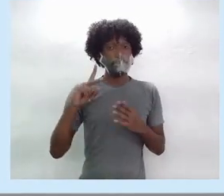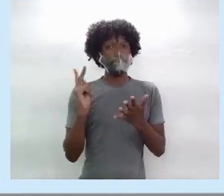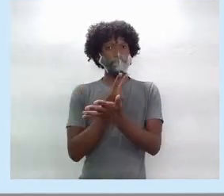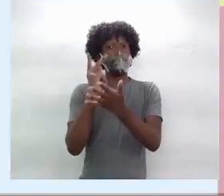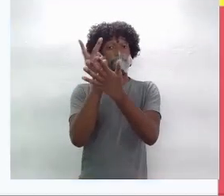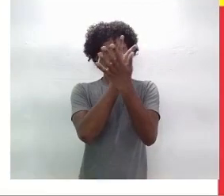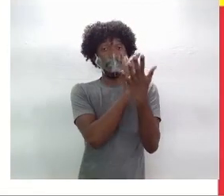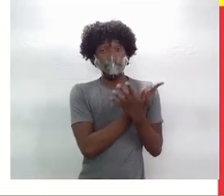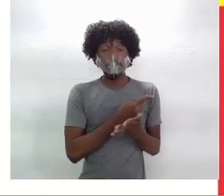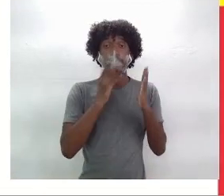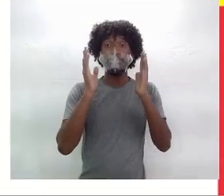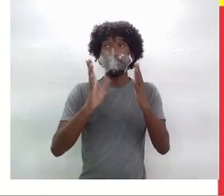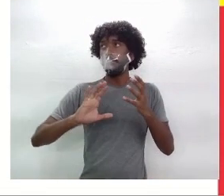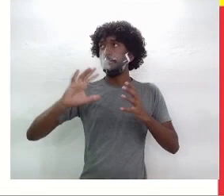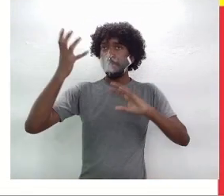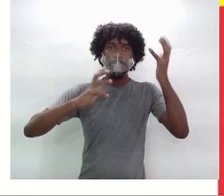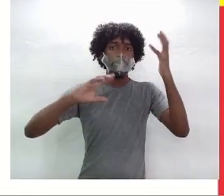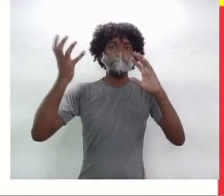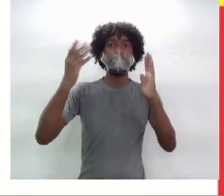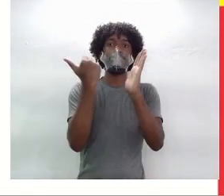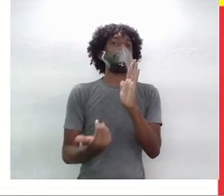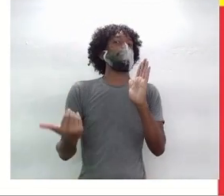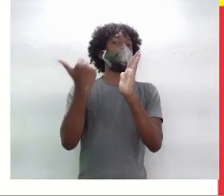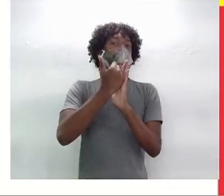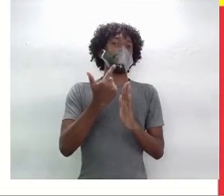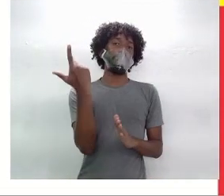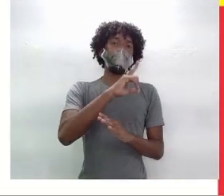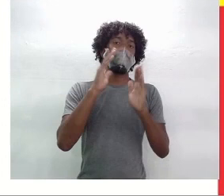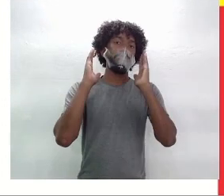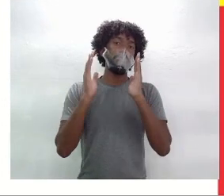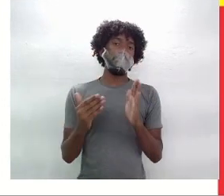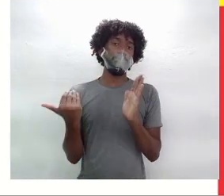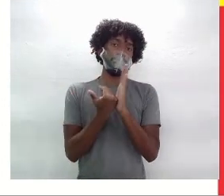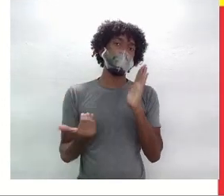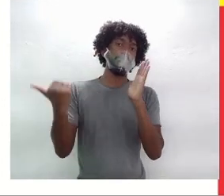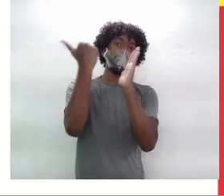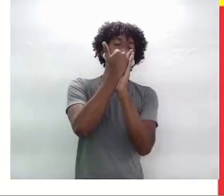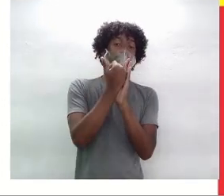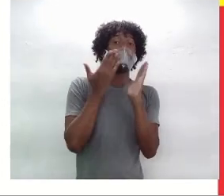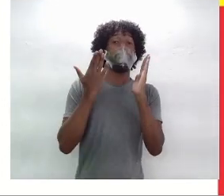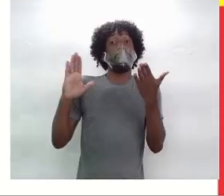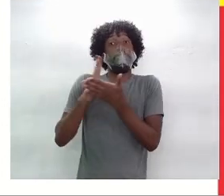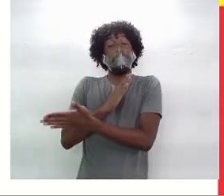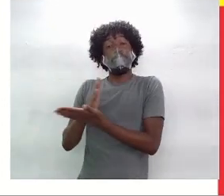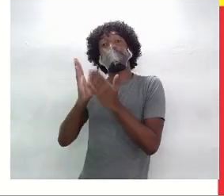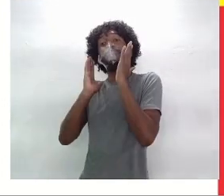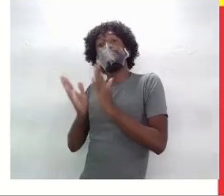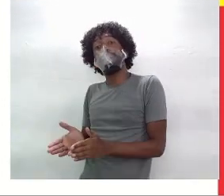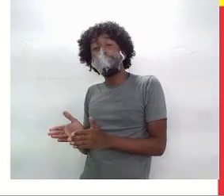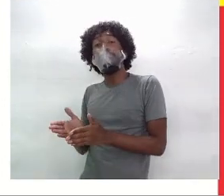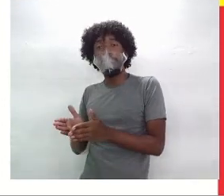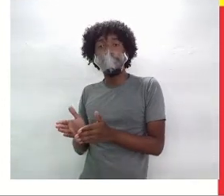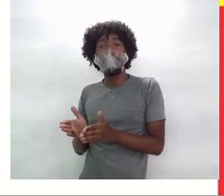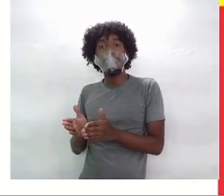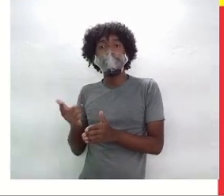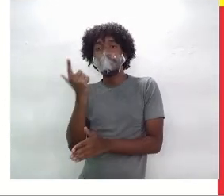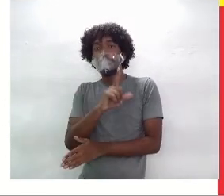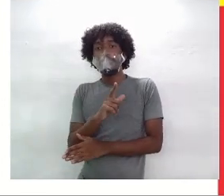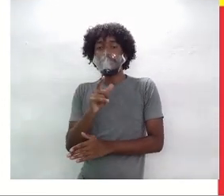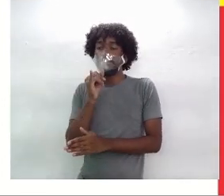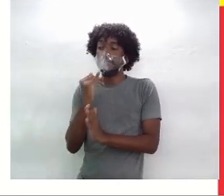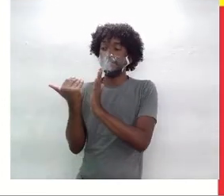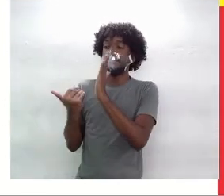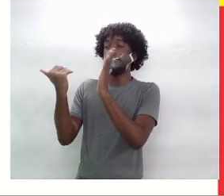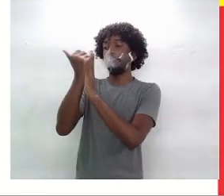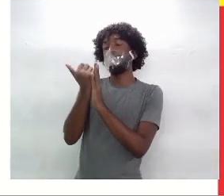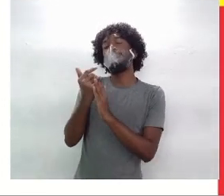que são intensificados. Quando eu falo desses fenômenos naturais que são intensificados, eu estou falando ali